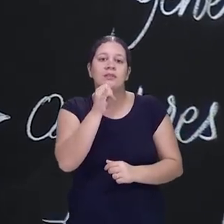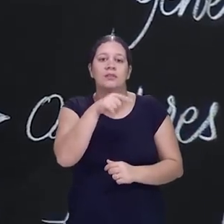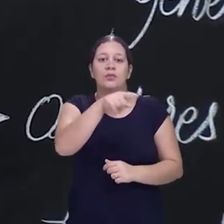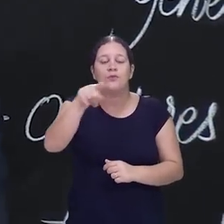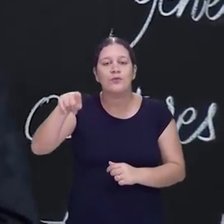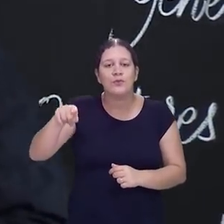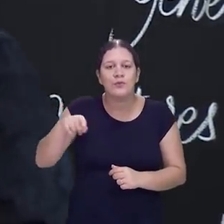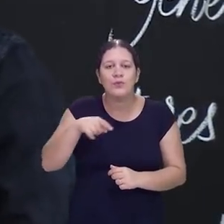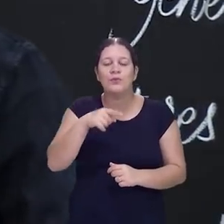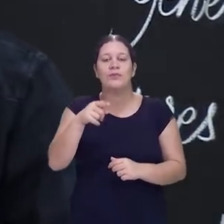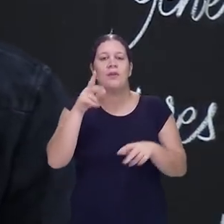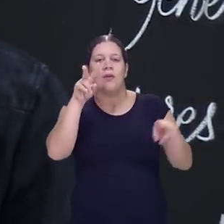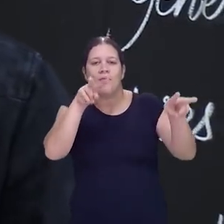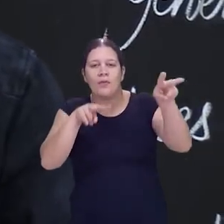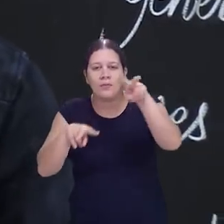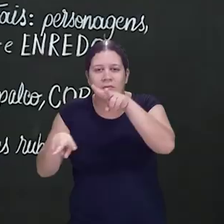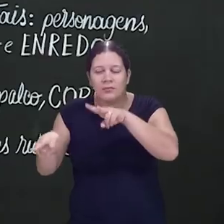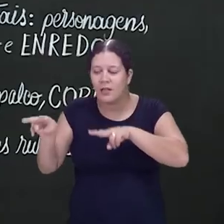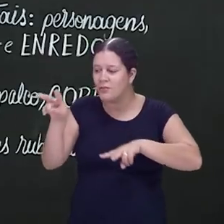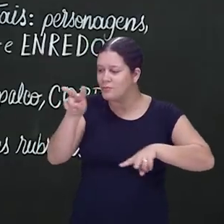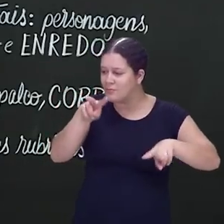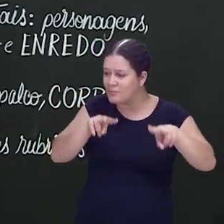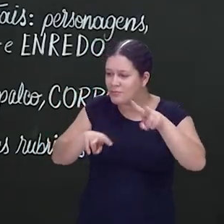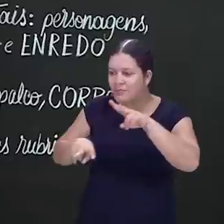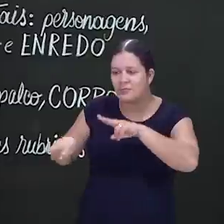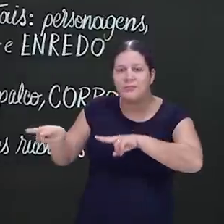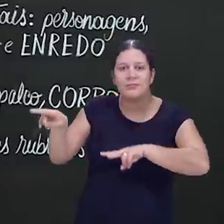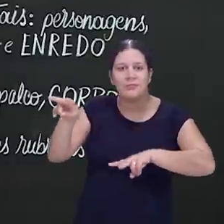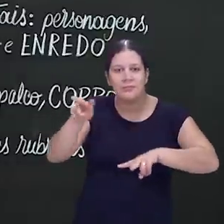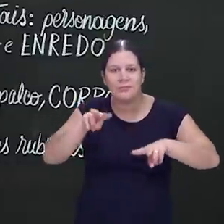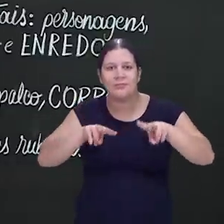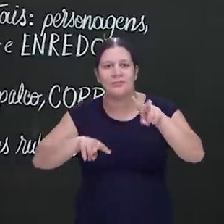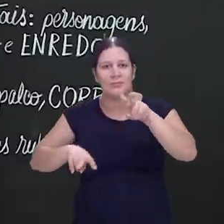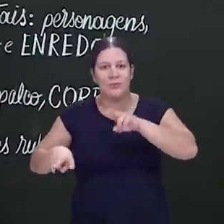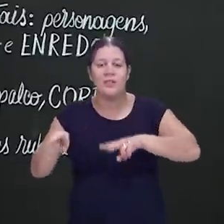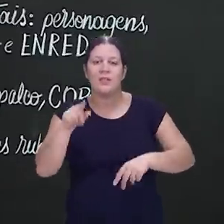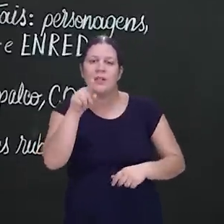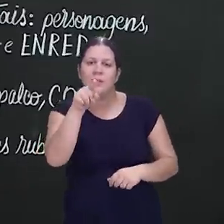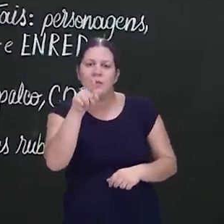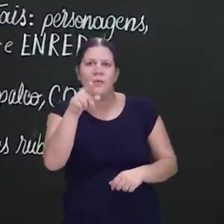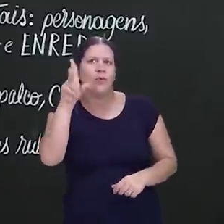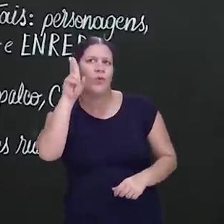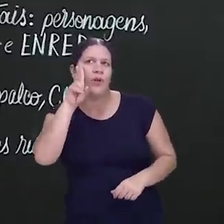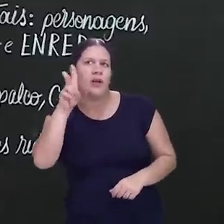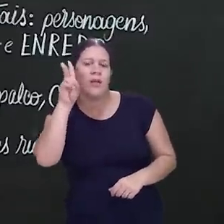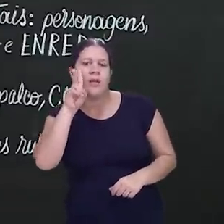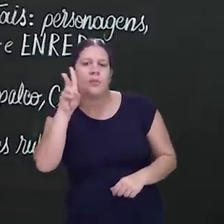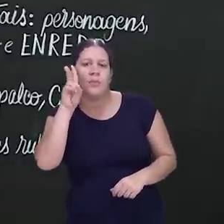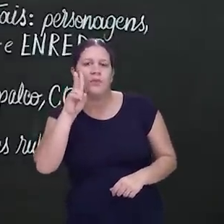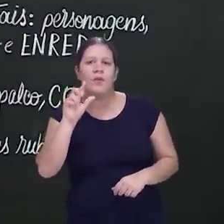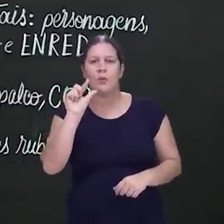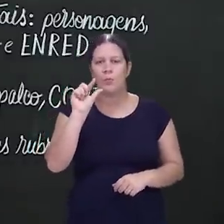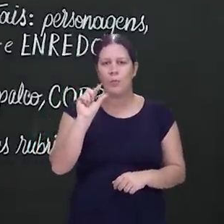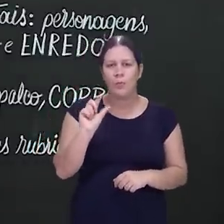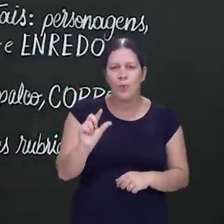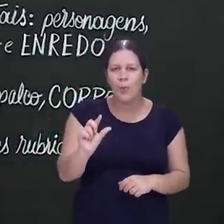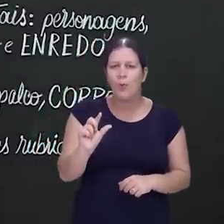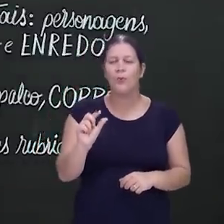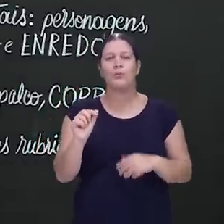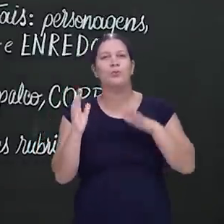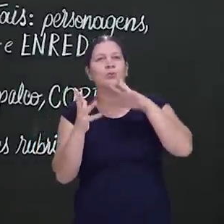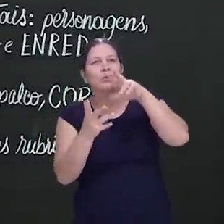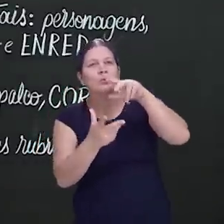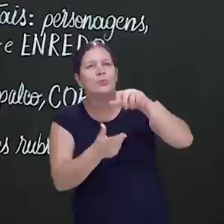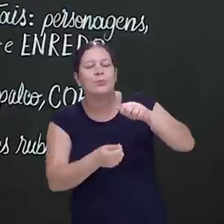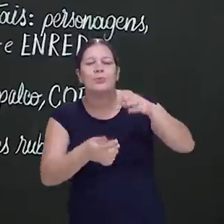deixar você apreciando por enquanto, absorvendo essa ideia, essa ilustração bacana da cortina, para que você lembre um pouco do universo